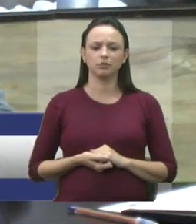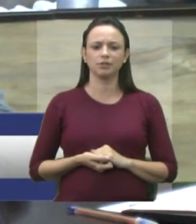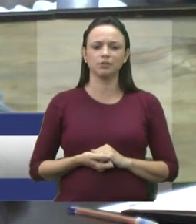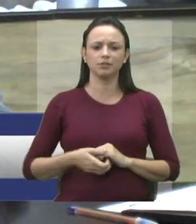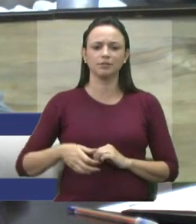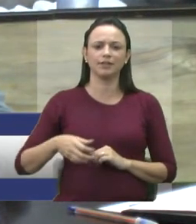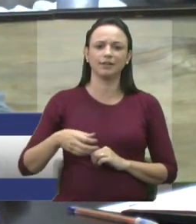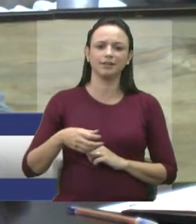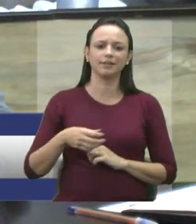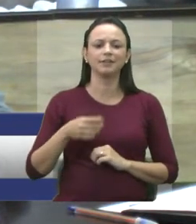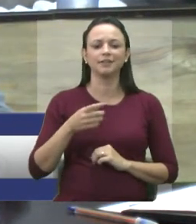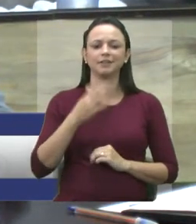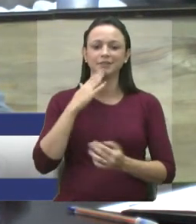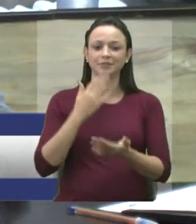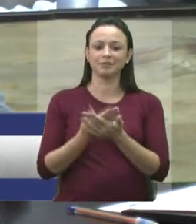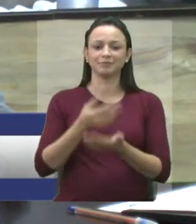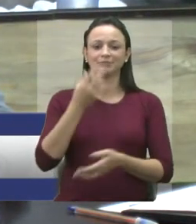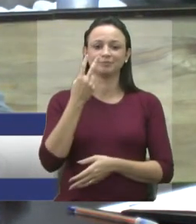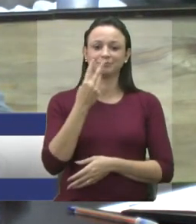Requerimento número